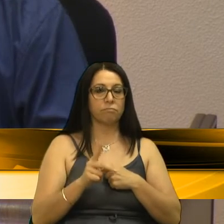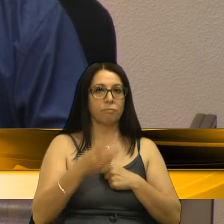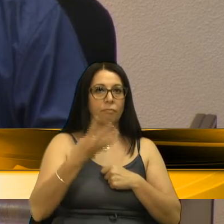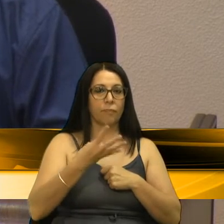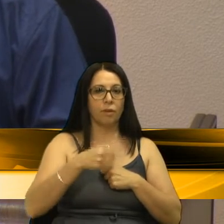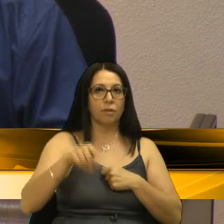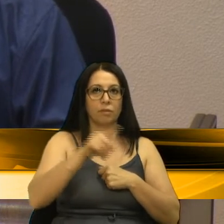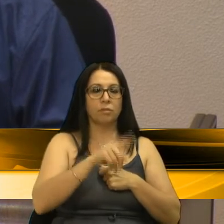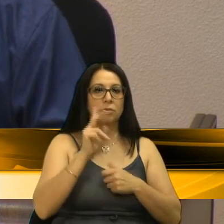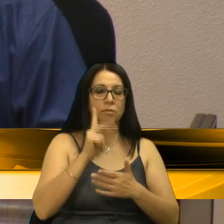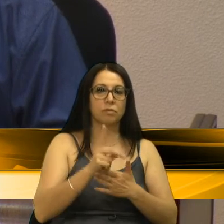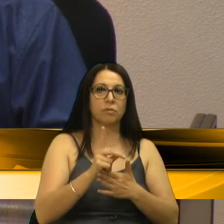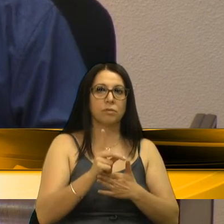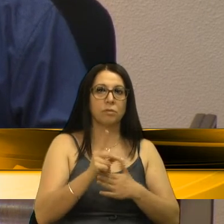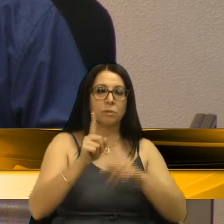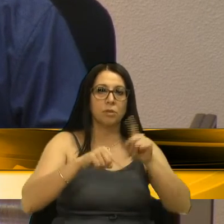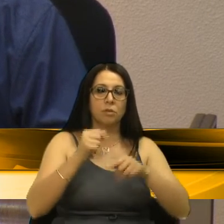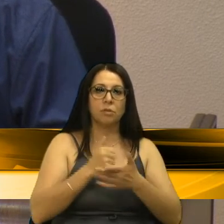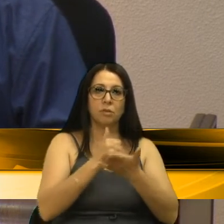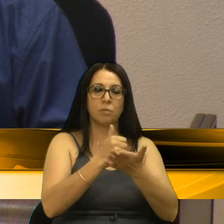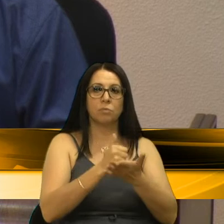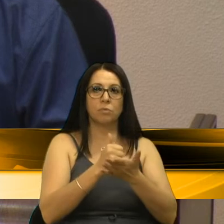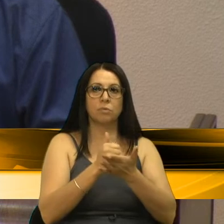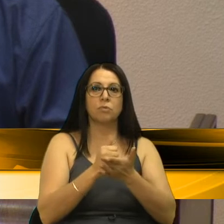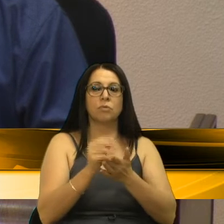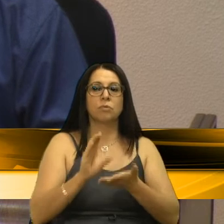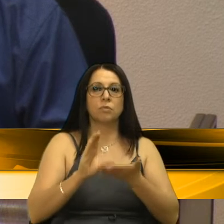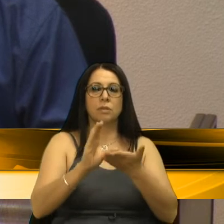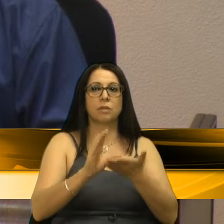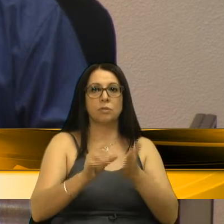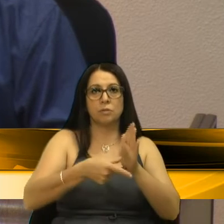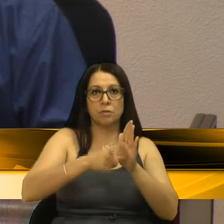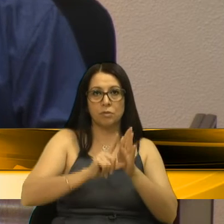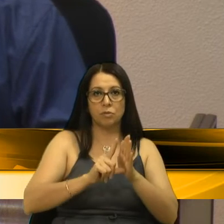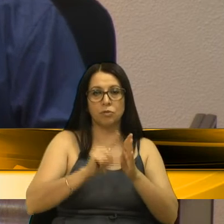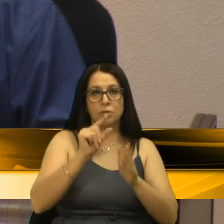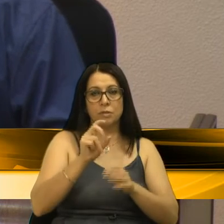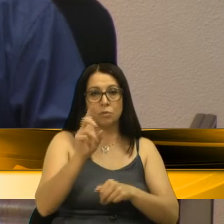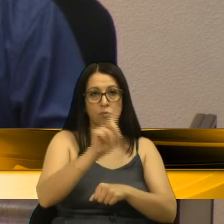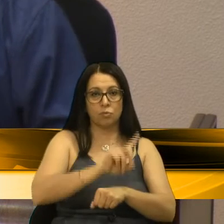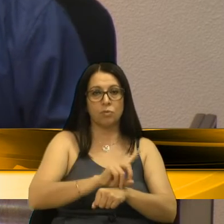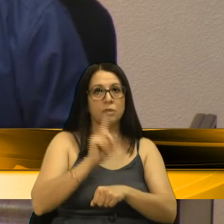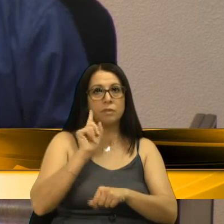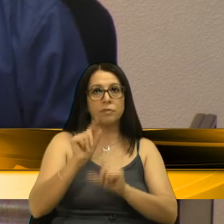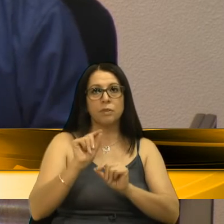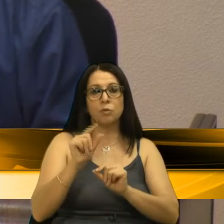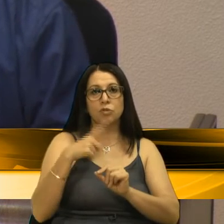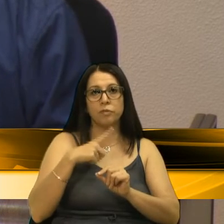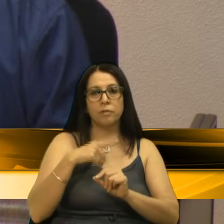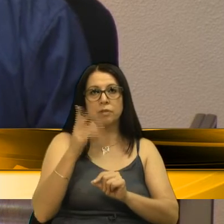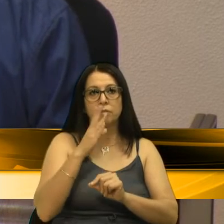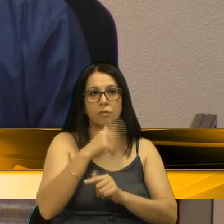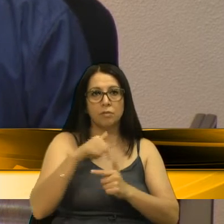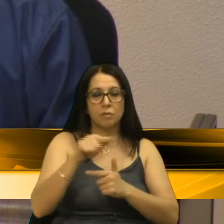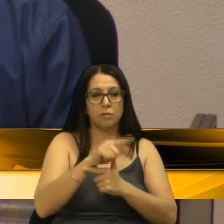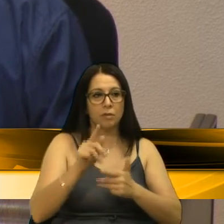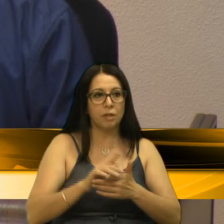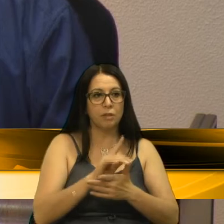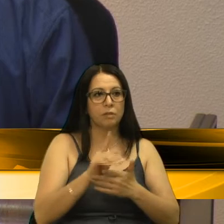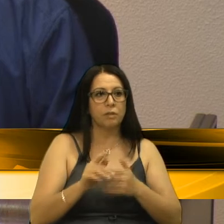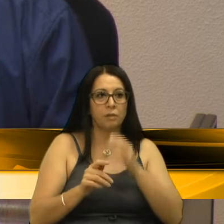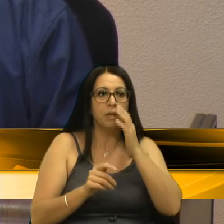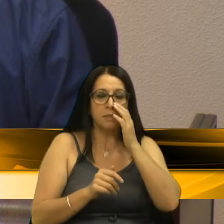Elaborar a pauta, o material de apoio nas reuniões, encaminhando aos conselheiros com antecedência mínima de 5 dias, exceto quando houver urgência, devendo ser apresentado ao plenário